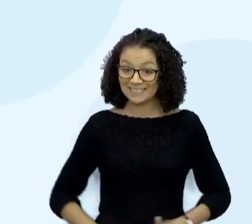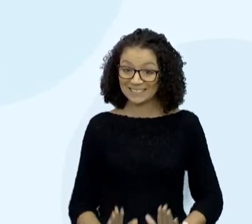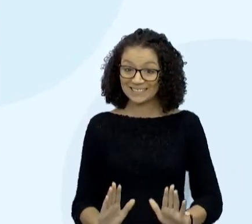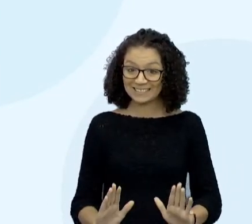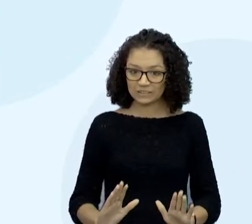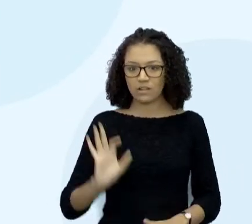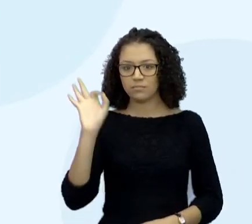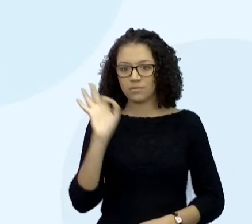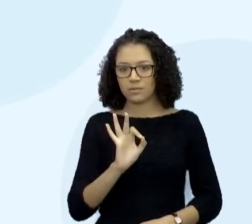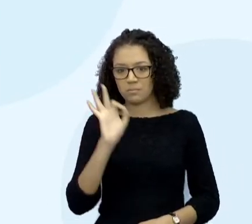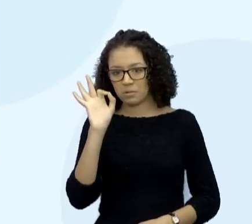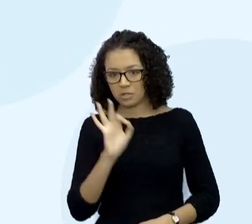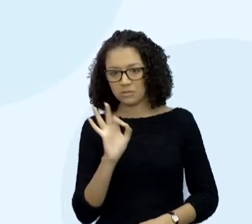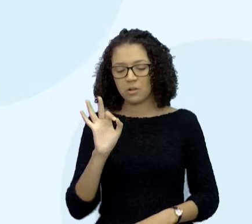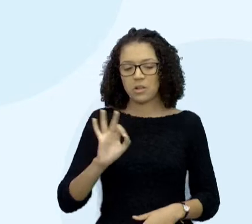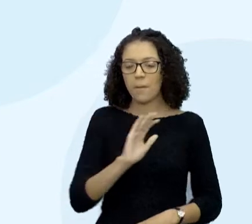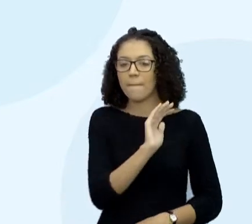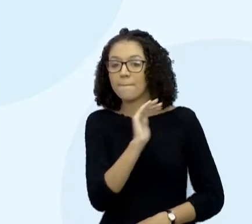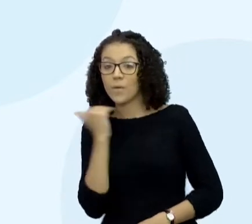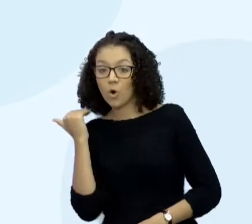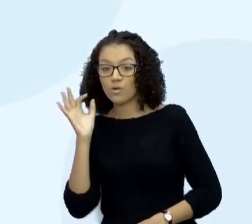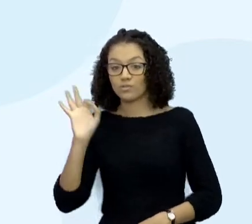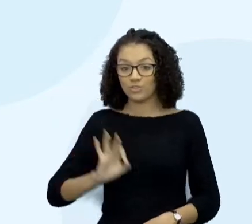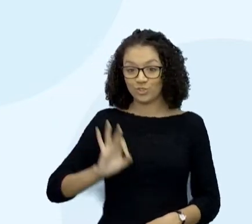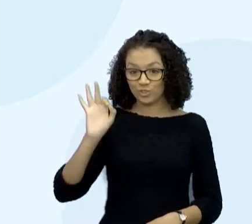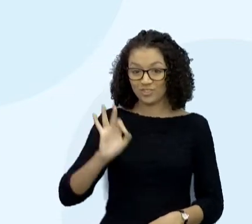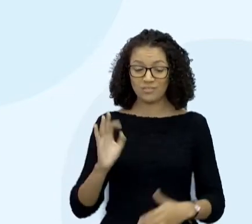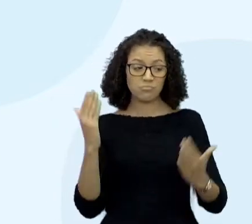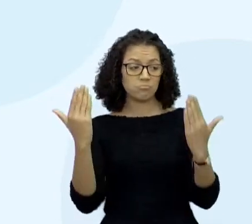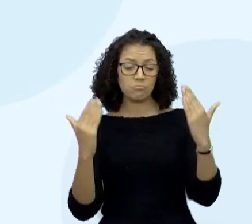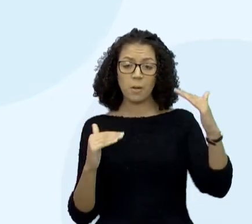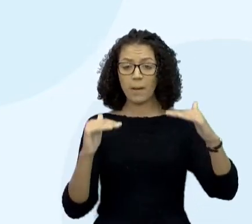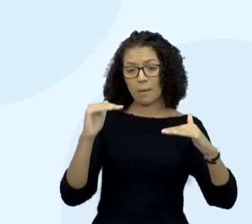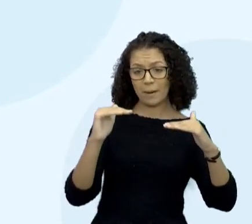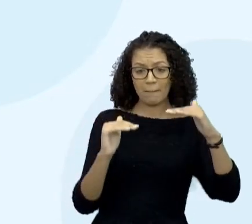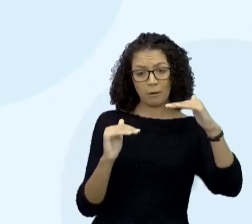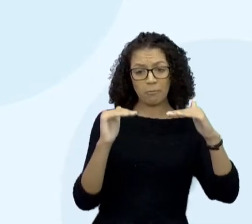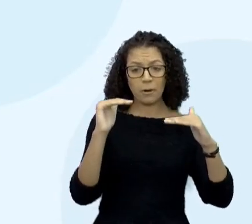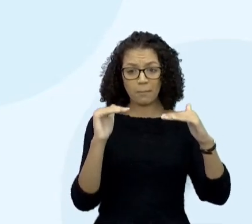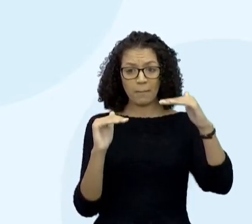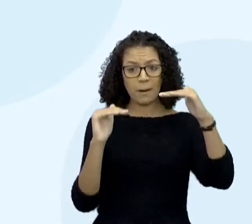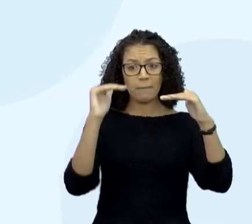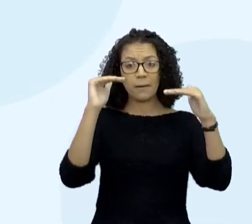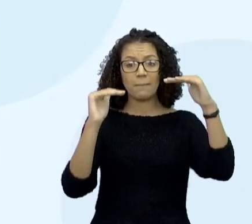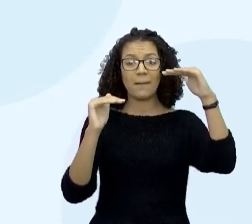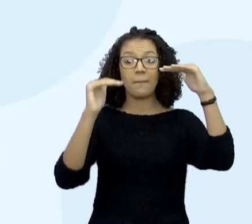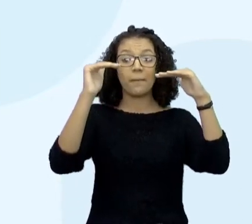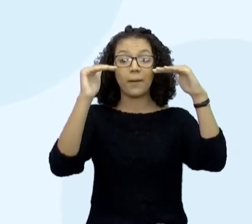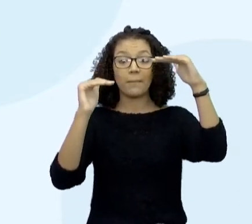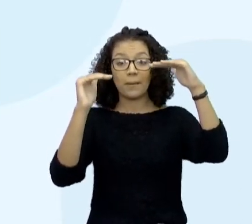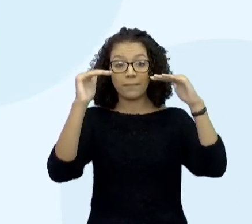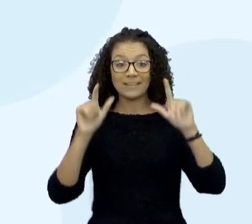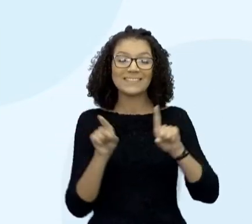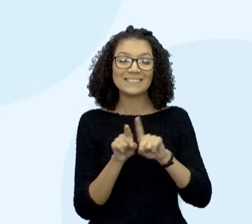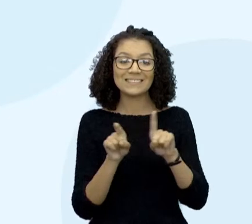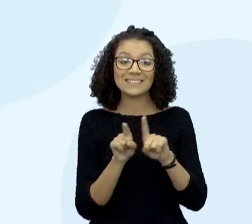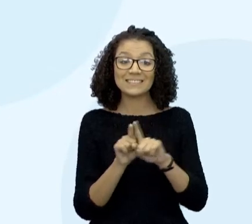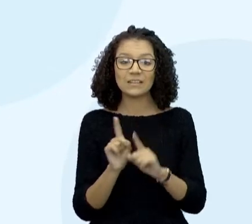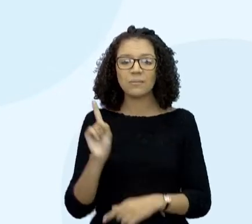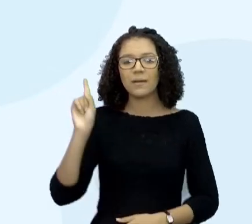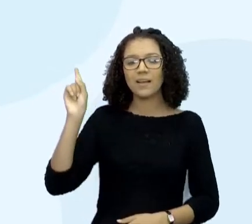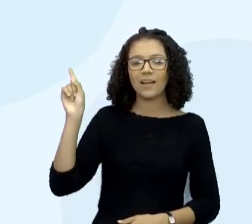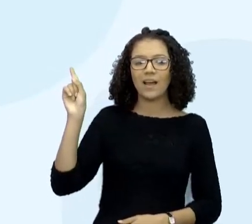mortalidade muito próxima, né, ou seja, em níveis elevados, o que fazia com que a população ficasse